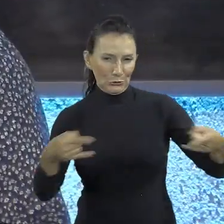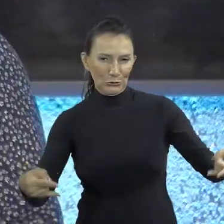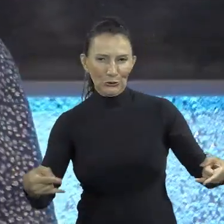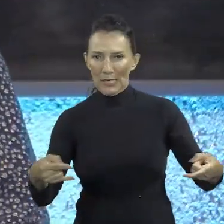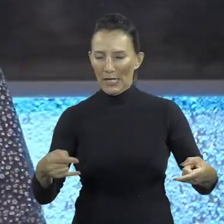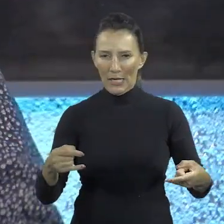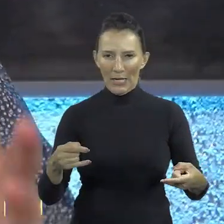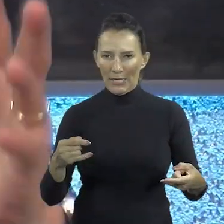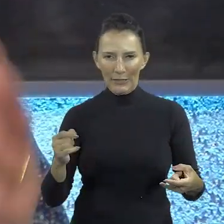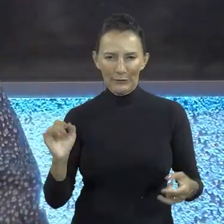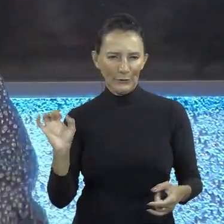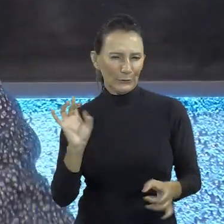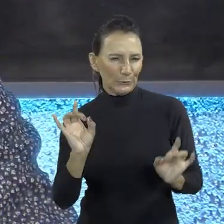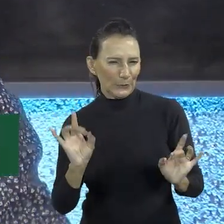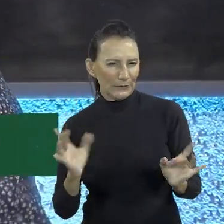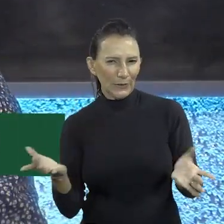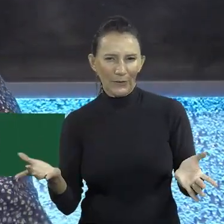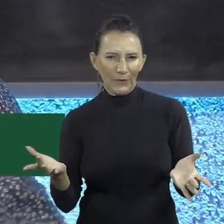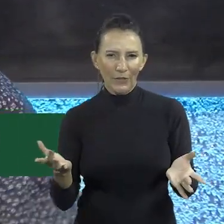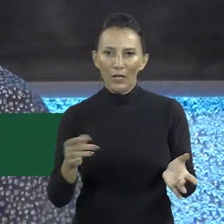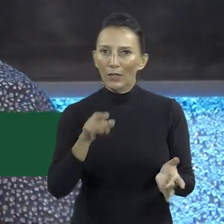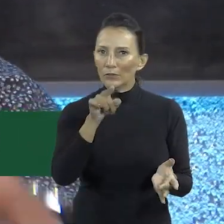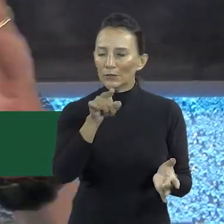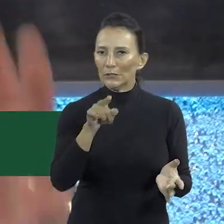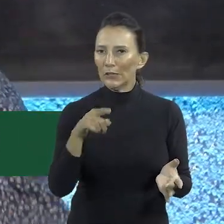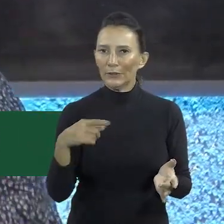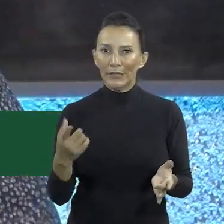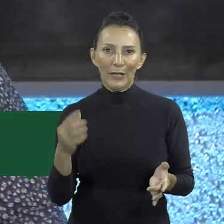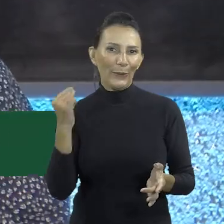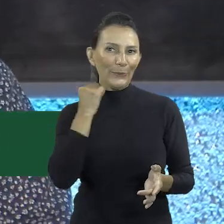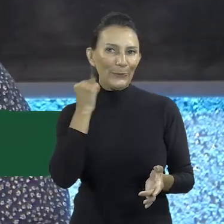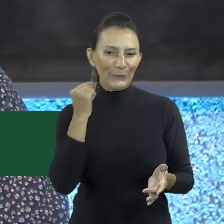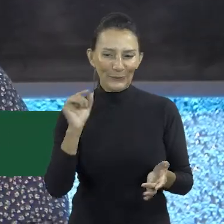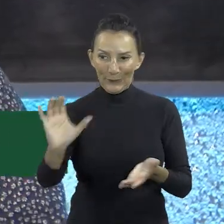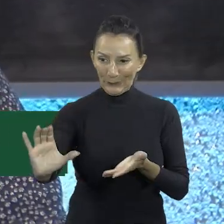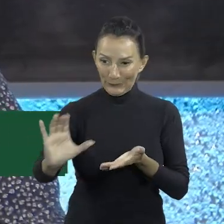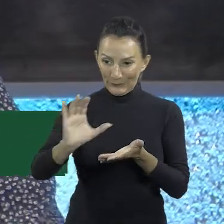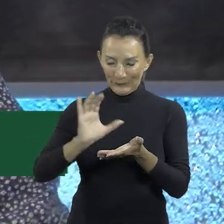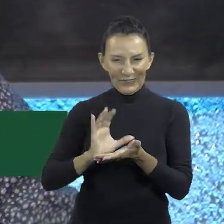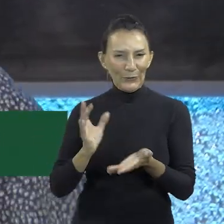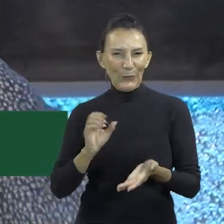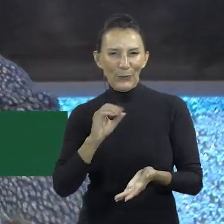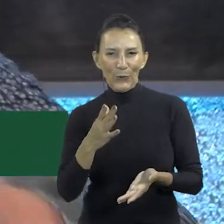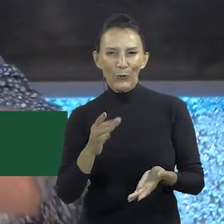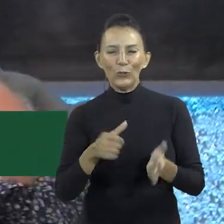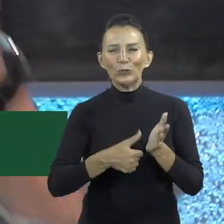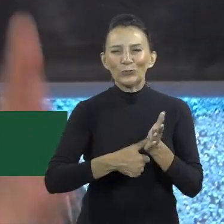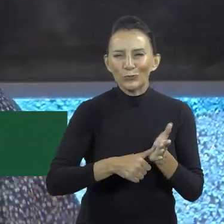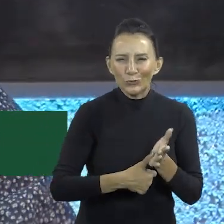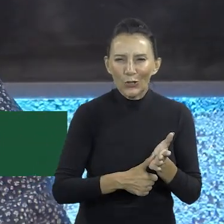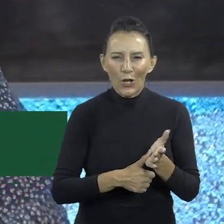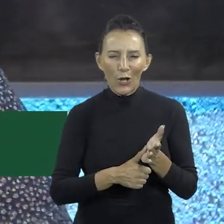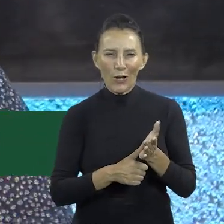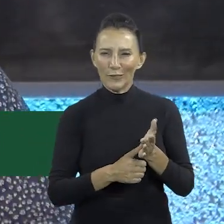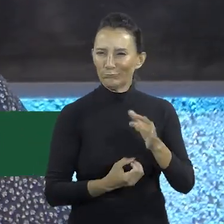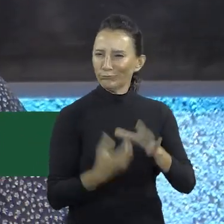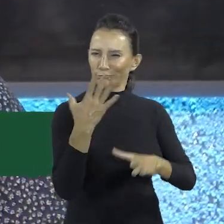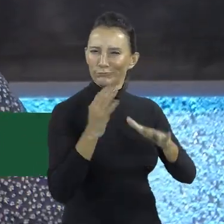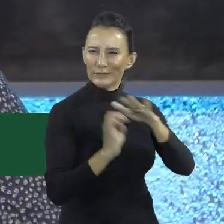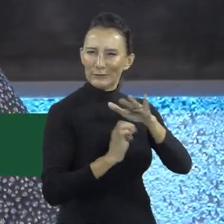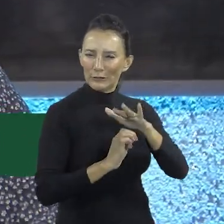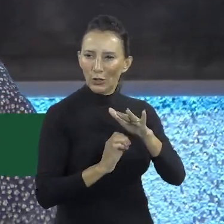sena, que a solução da sua vida é encontrar um sócio para ter uma grande empresa, é conquistar aquela